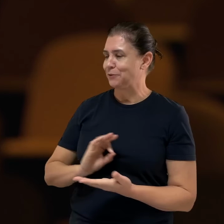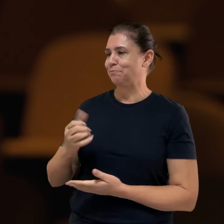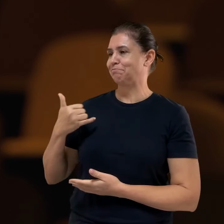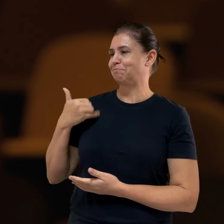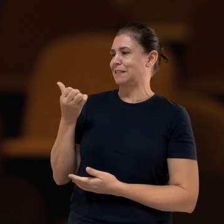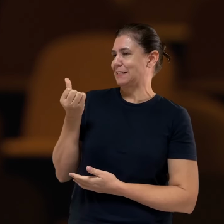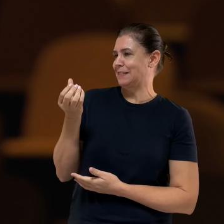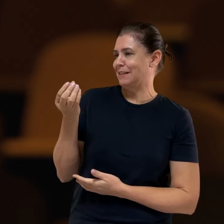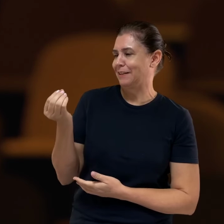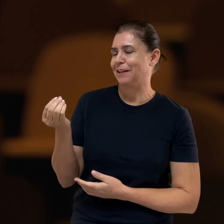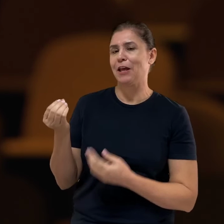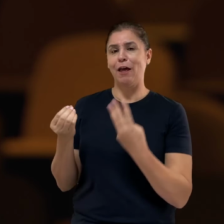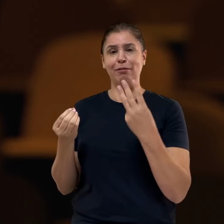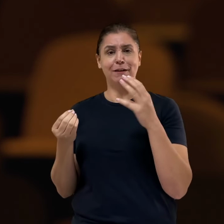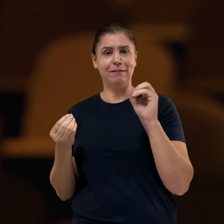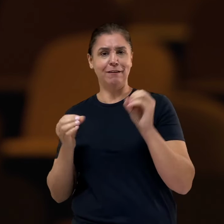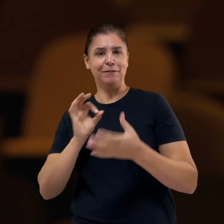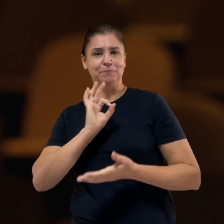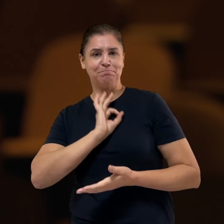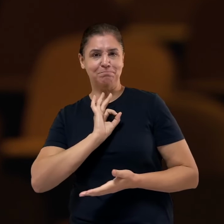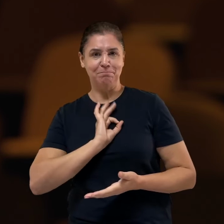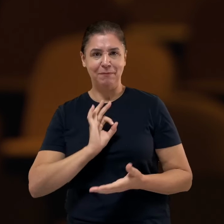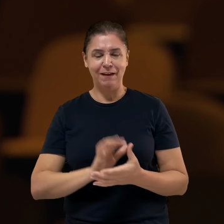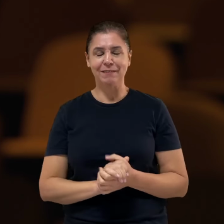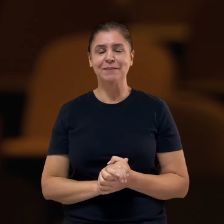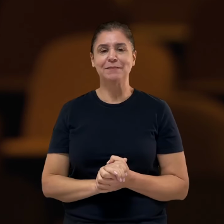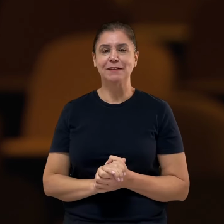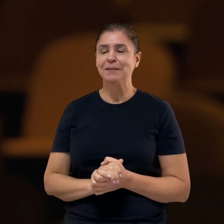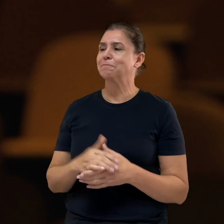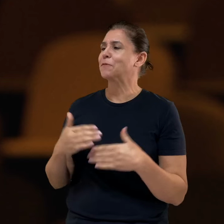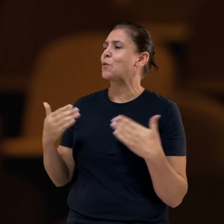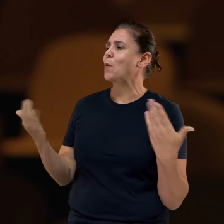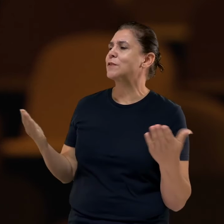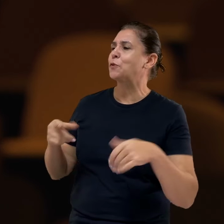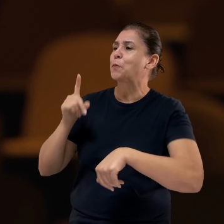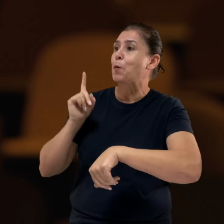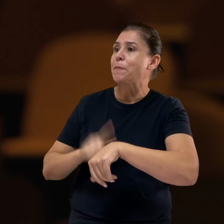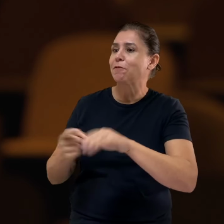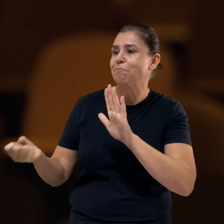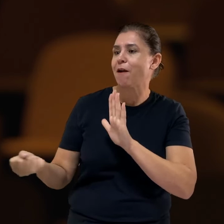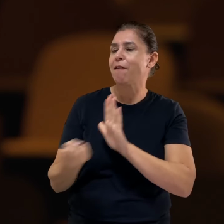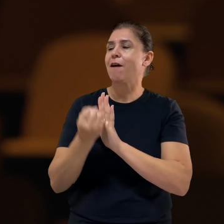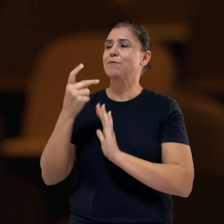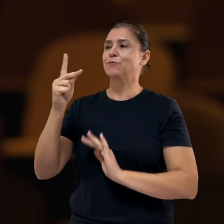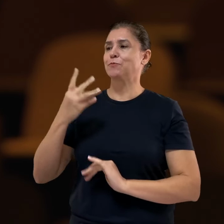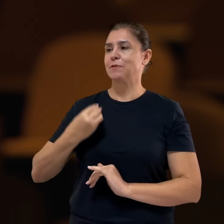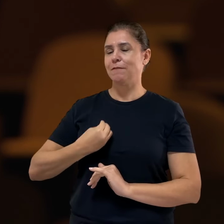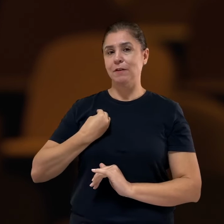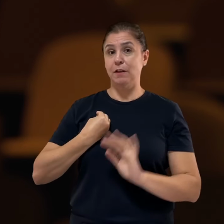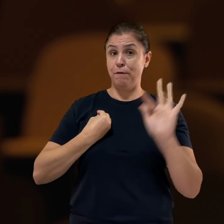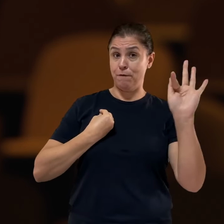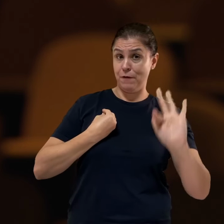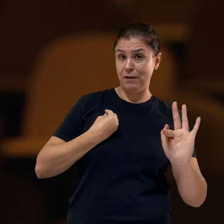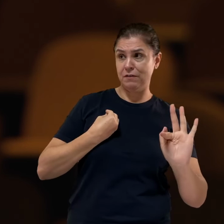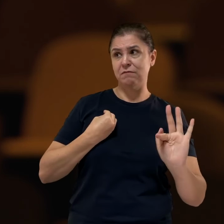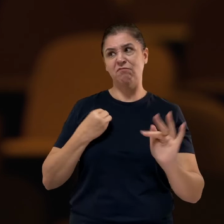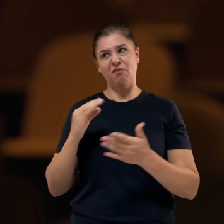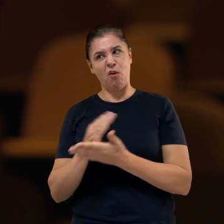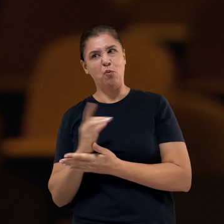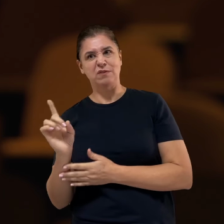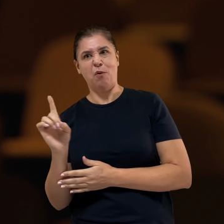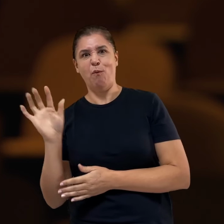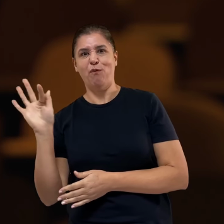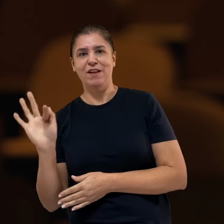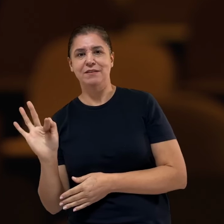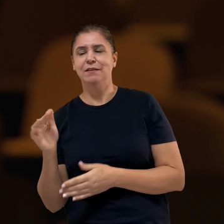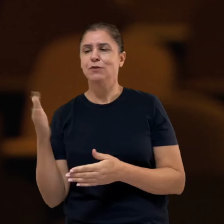Ferreira, 60 anos de vida, 30 anos de ministério presbiteral. Quais foram momentos marcantes? Felizes e não